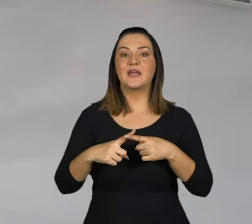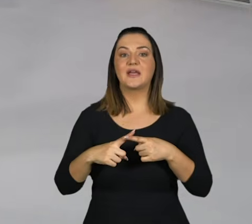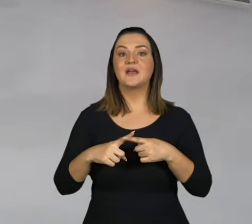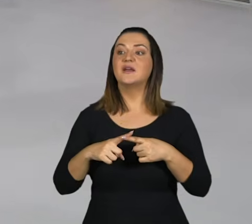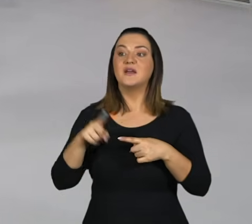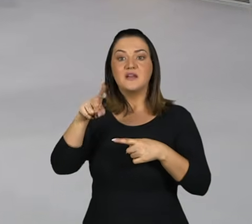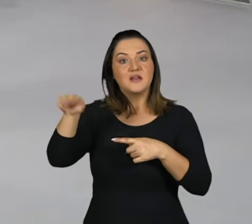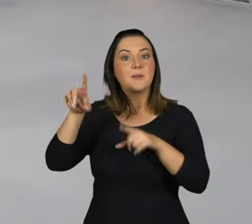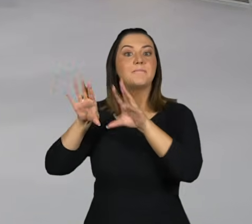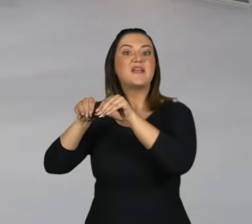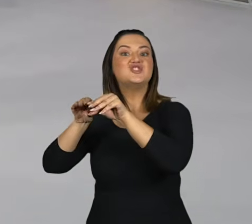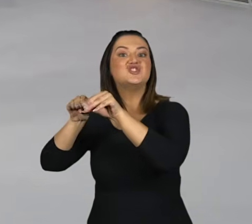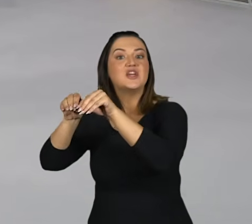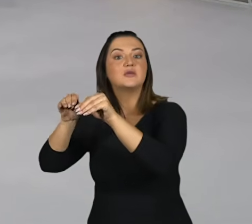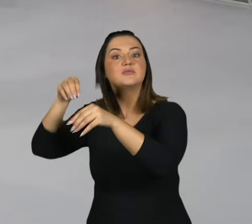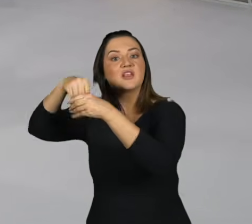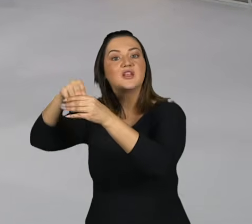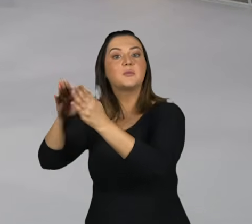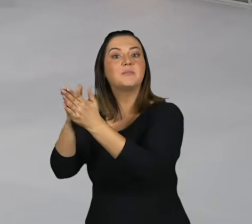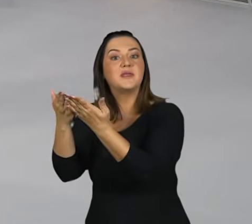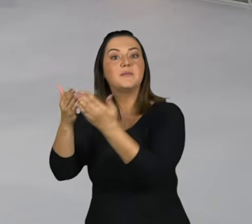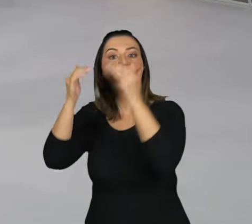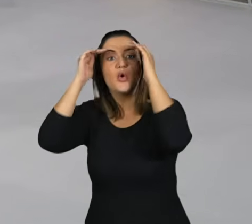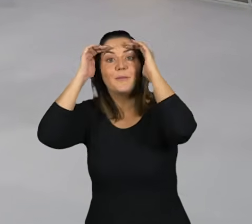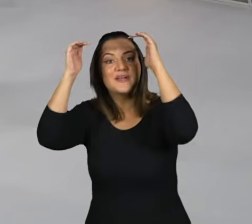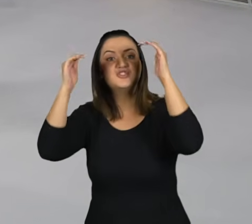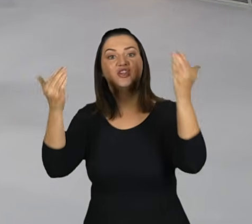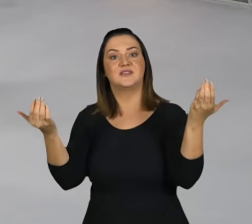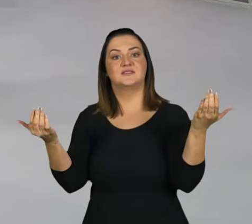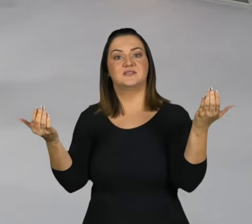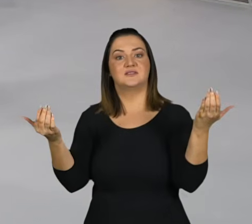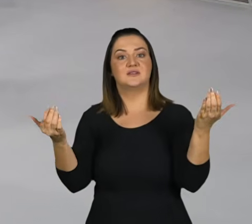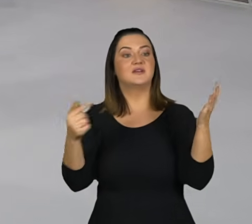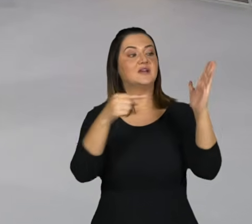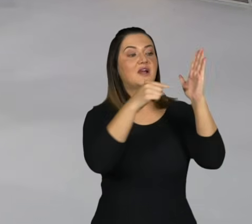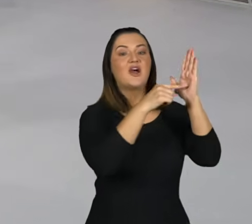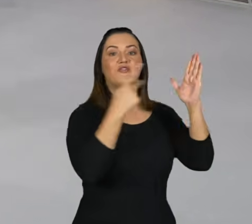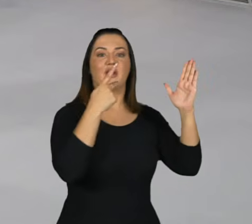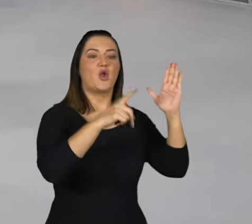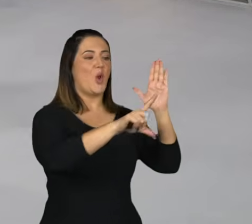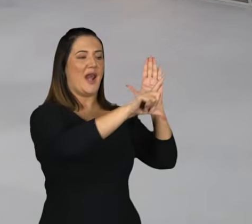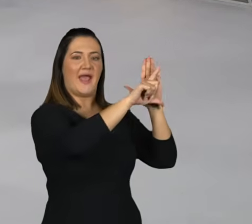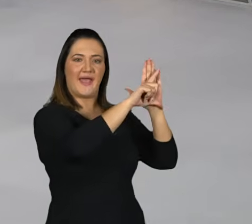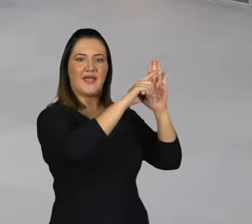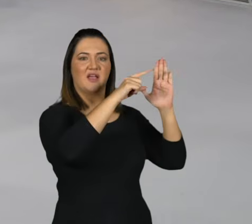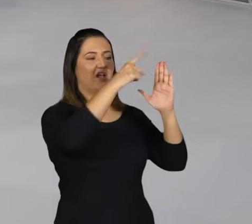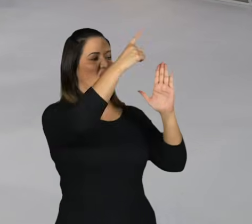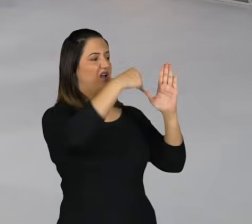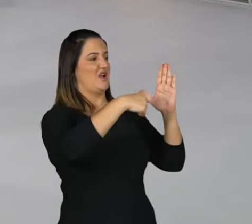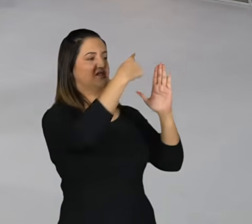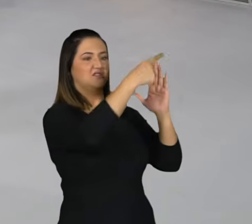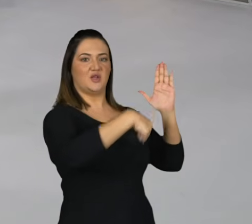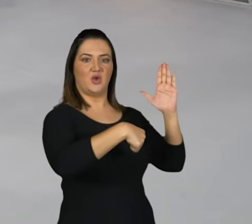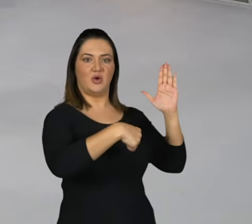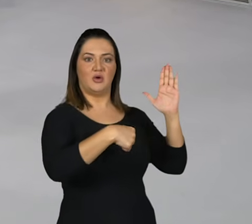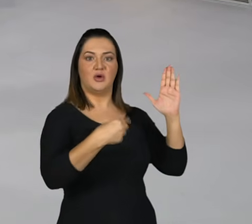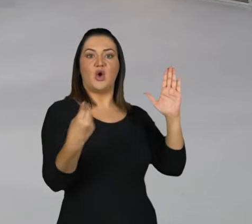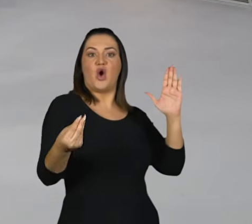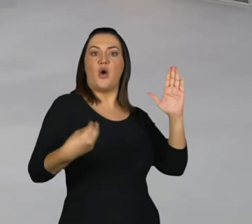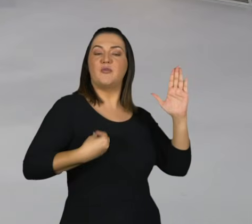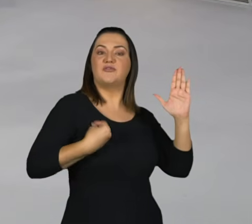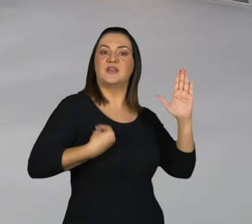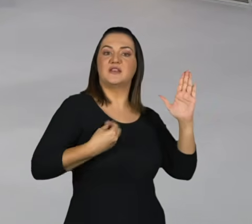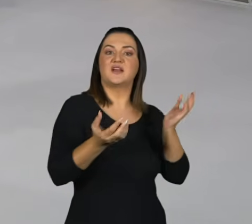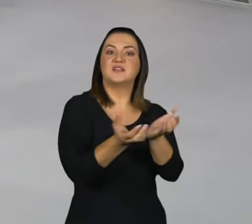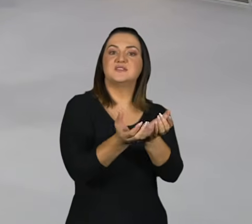por quê? Porque mexeram no princípio da obediência. Quando você mexe na lei de Deus, você quebra tudo. Quando a